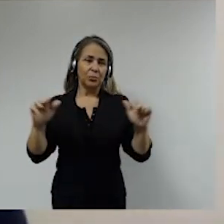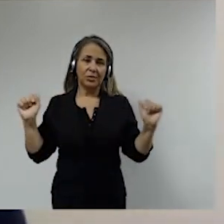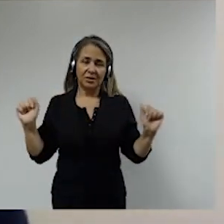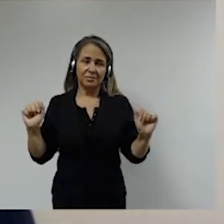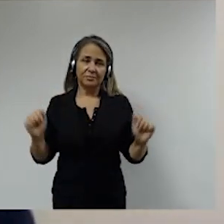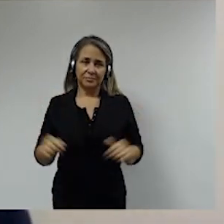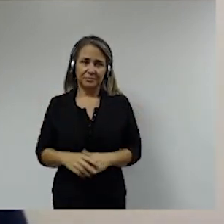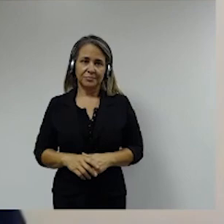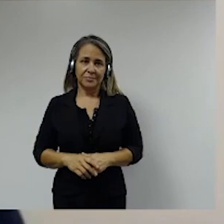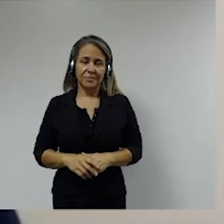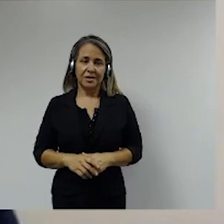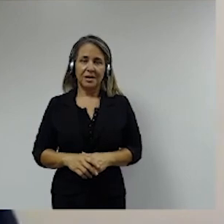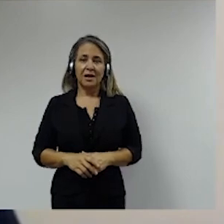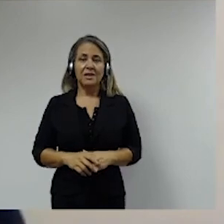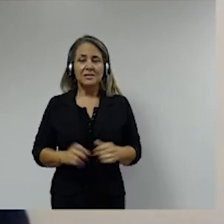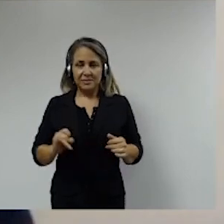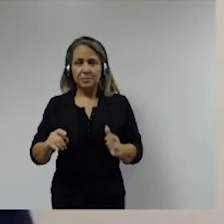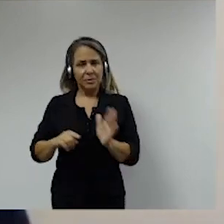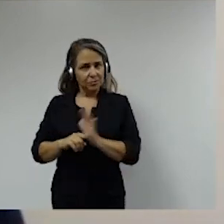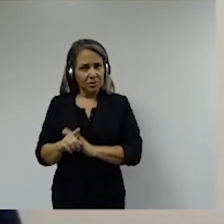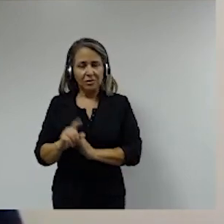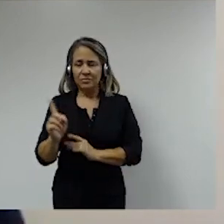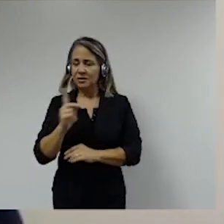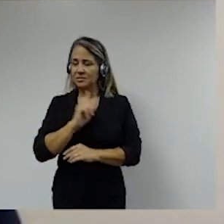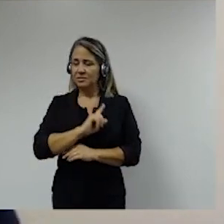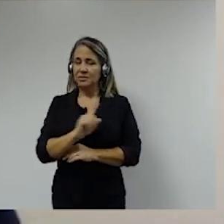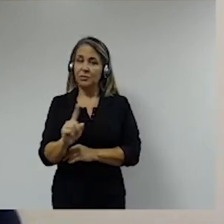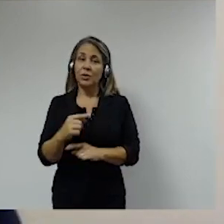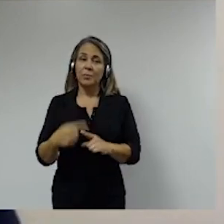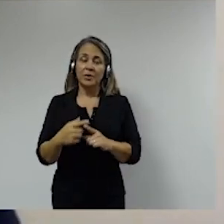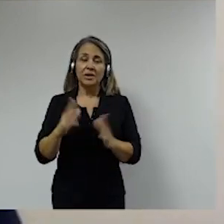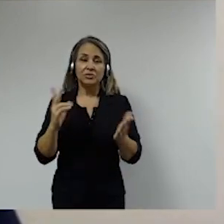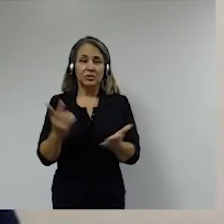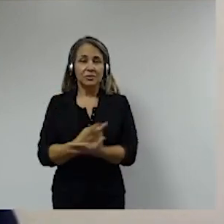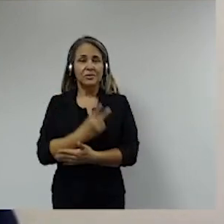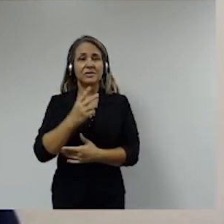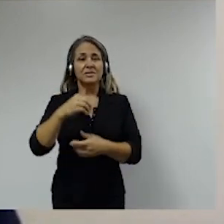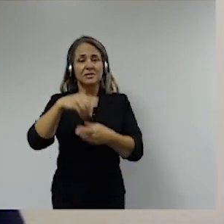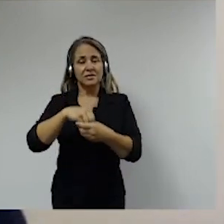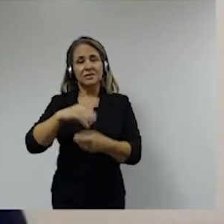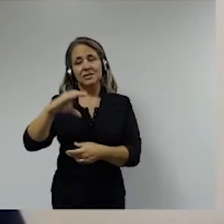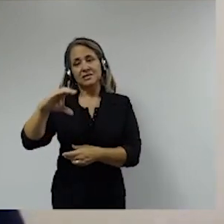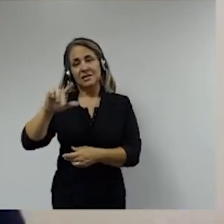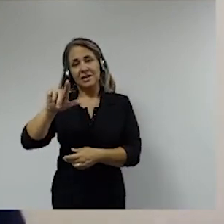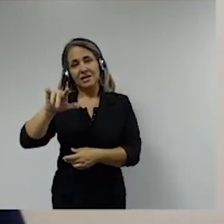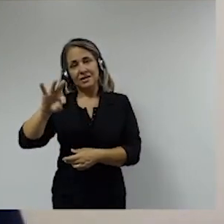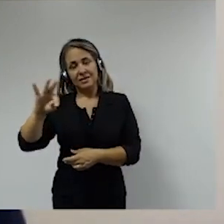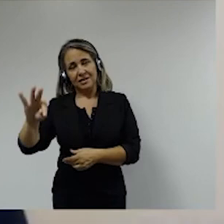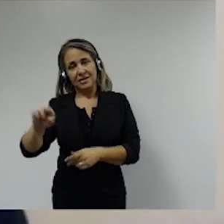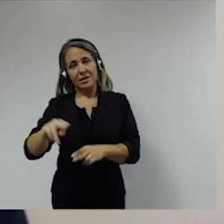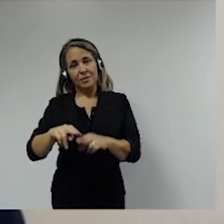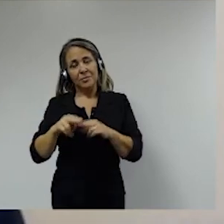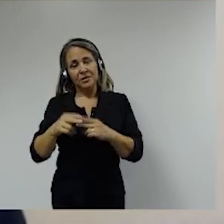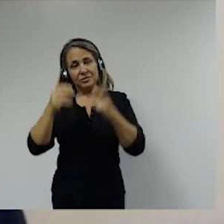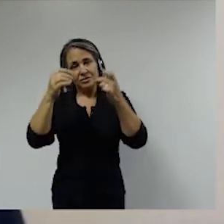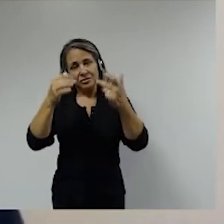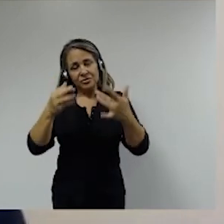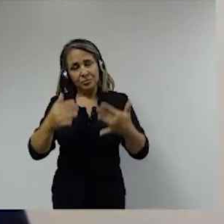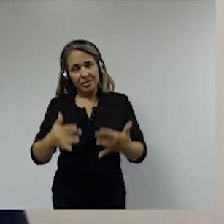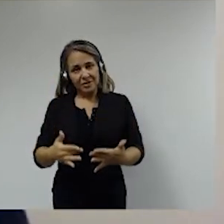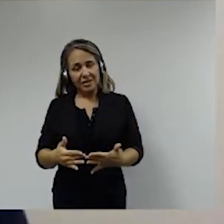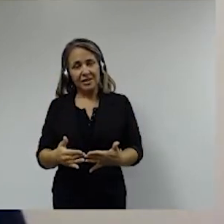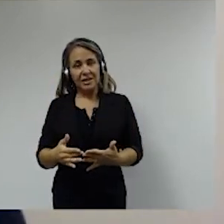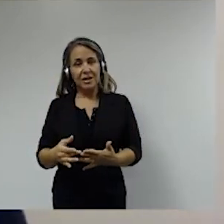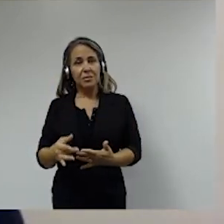ser negativa para esse questionamento. Não só por conta da previsão que já existe na CLT, mas por conta do que eu falei, dessa